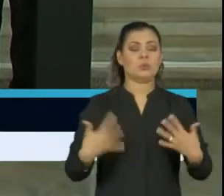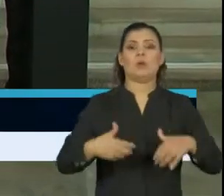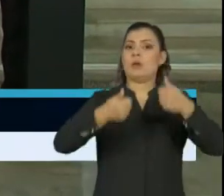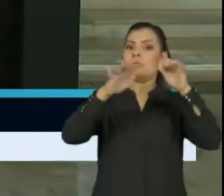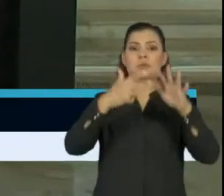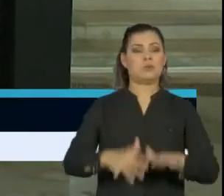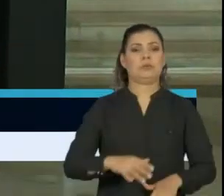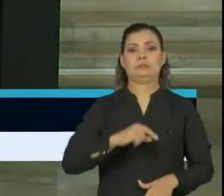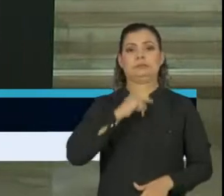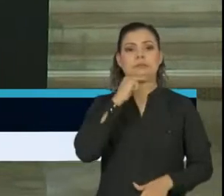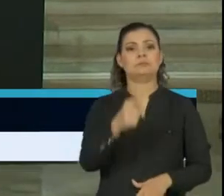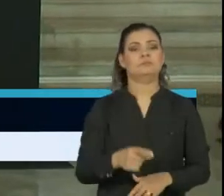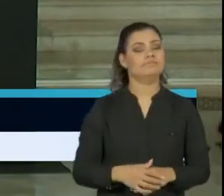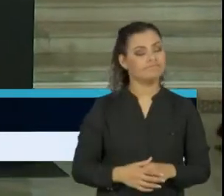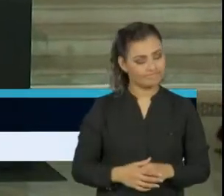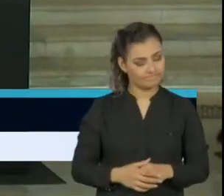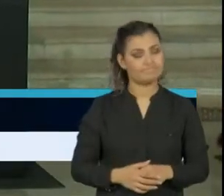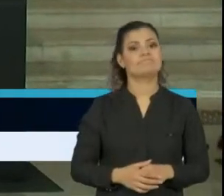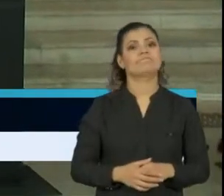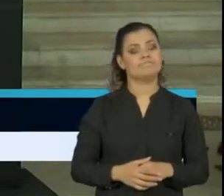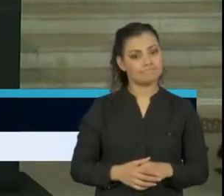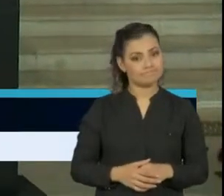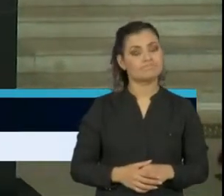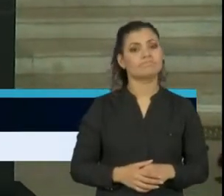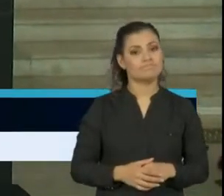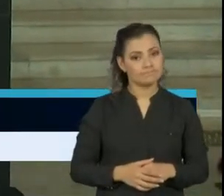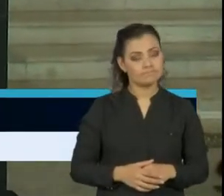não dará conta